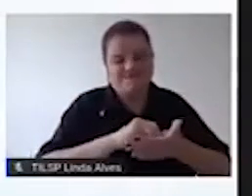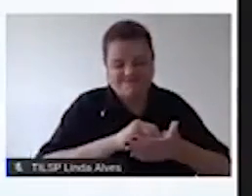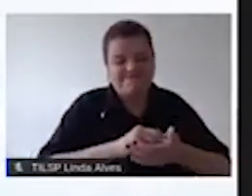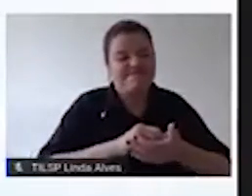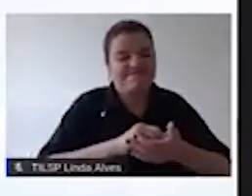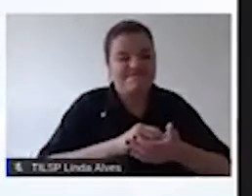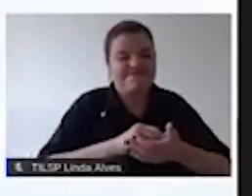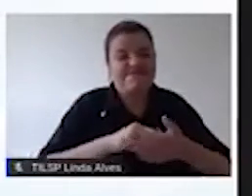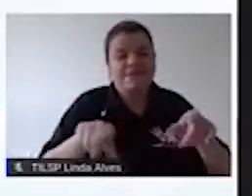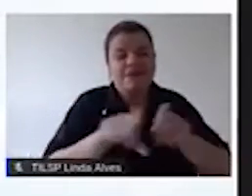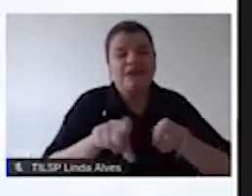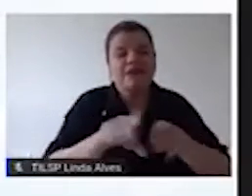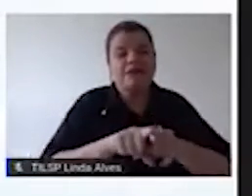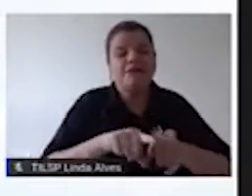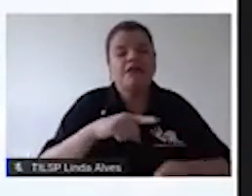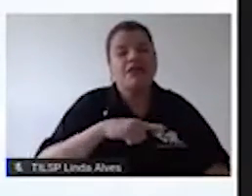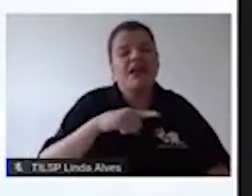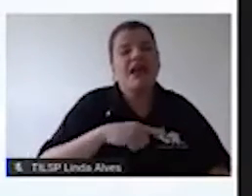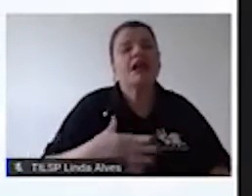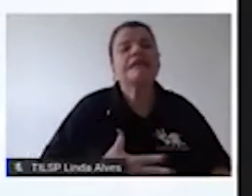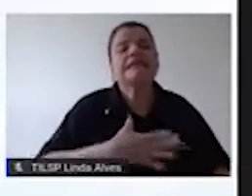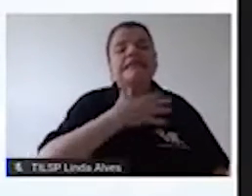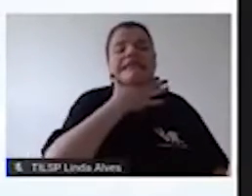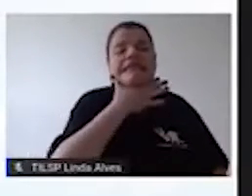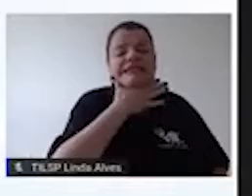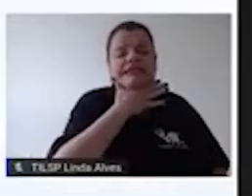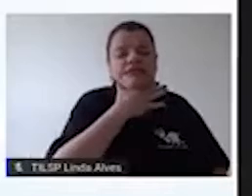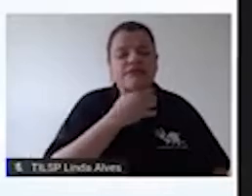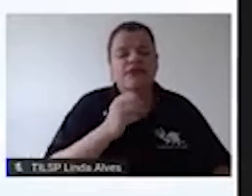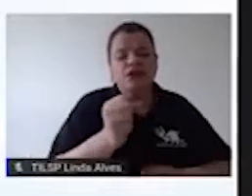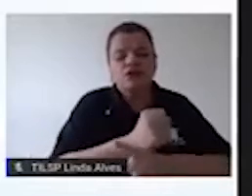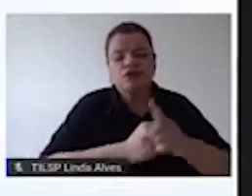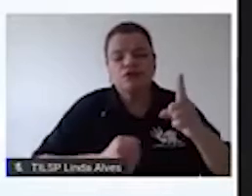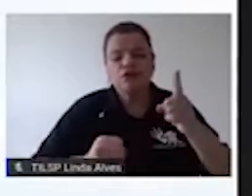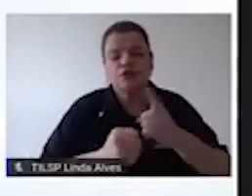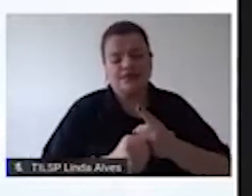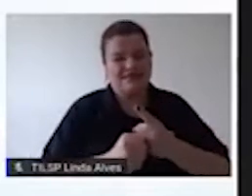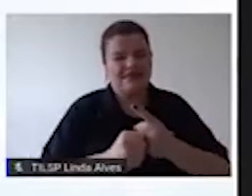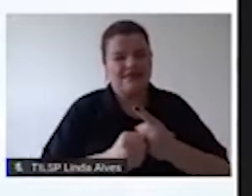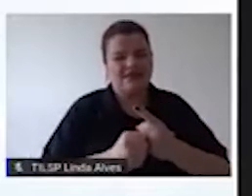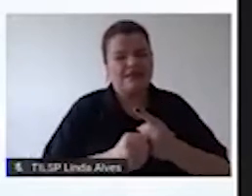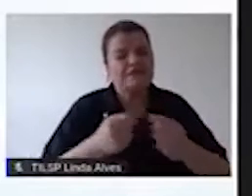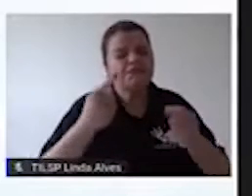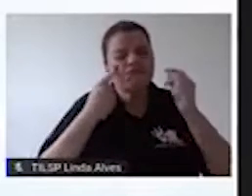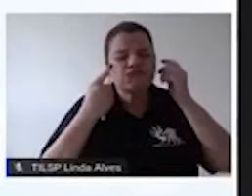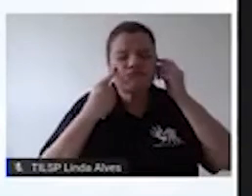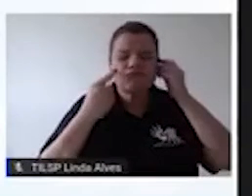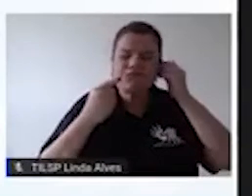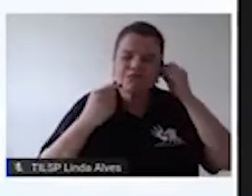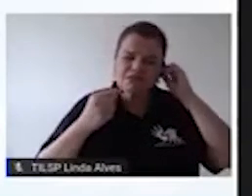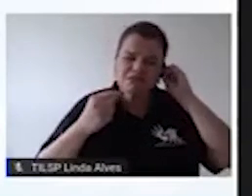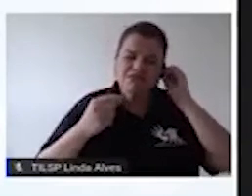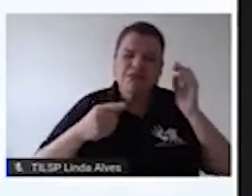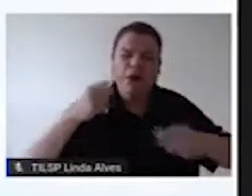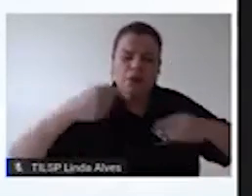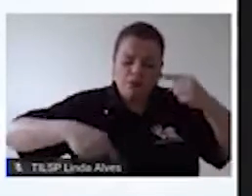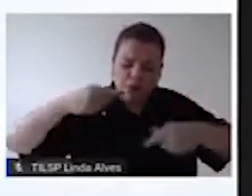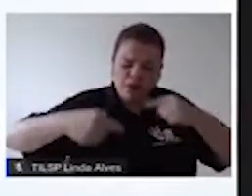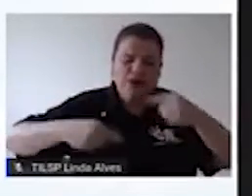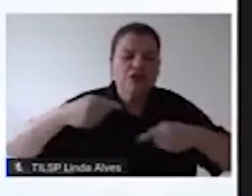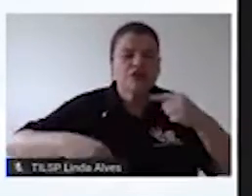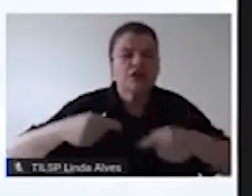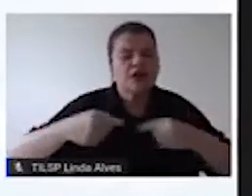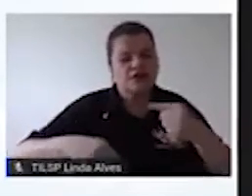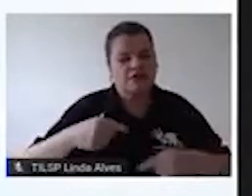e também de uma crise social do ponto de vista de políticas públicas